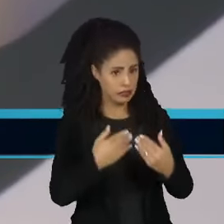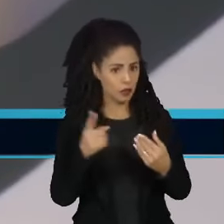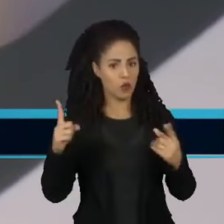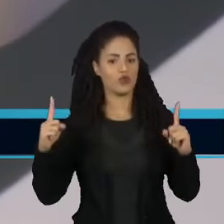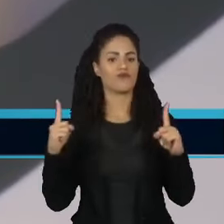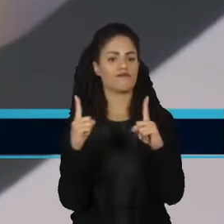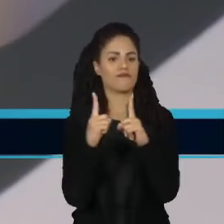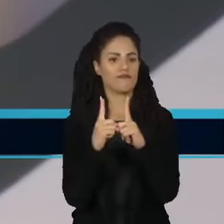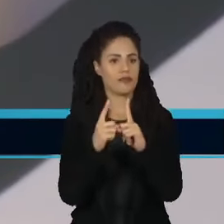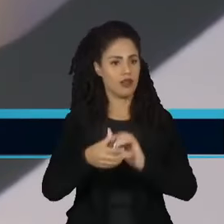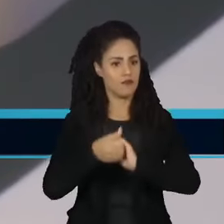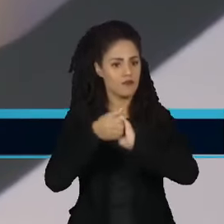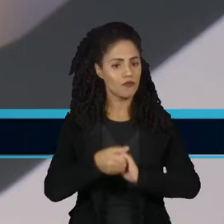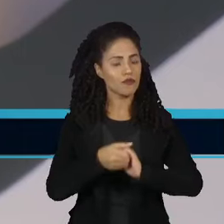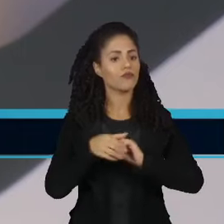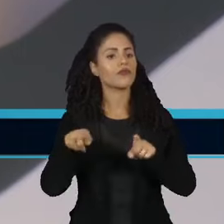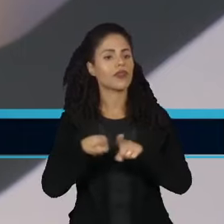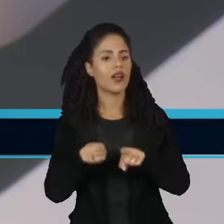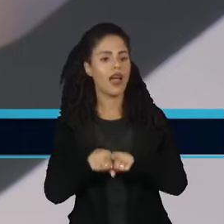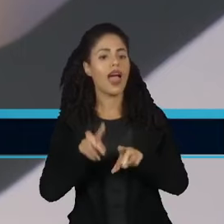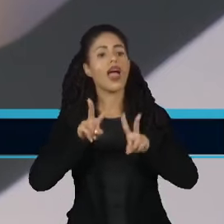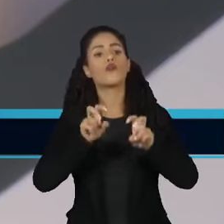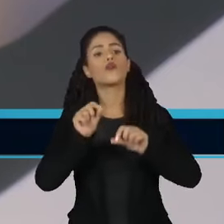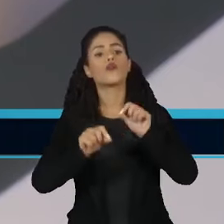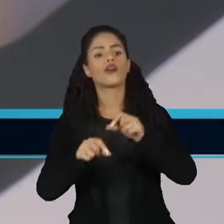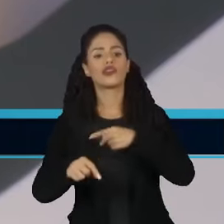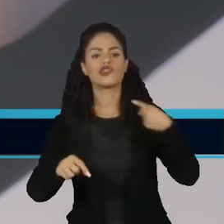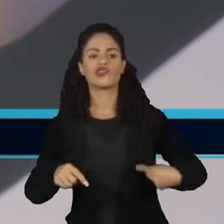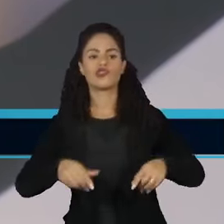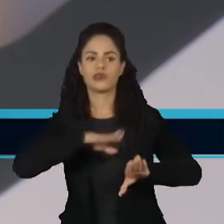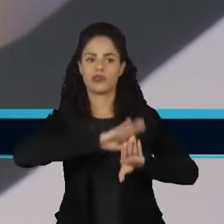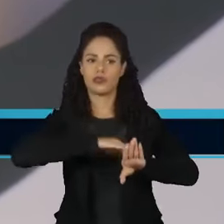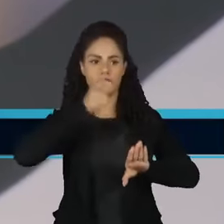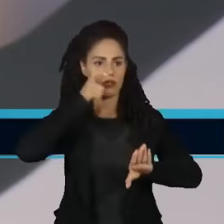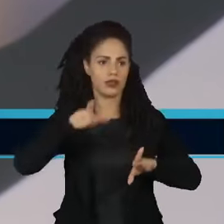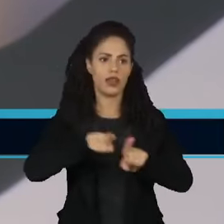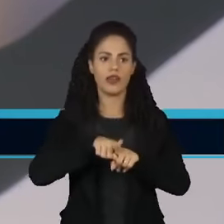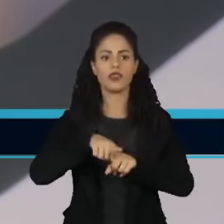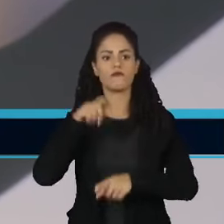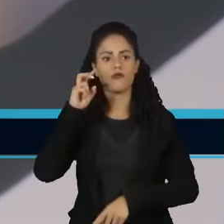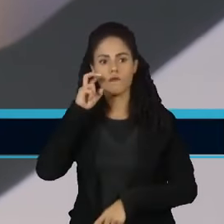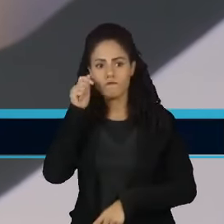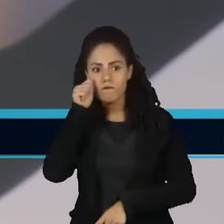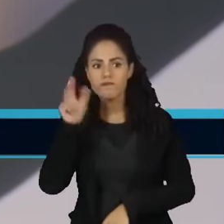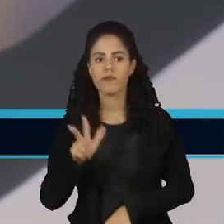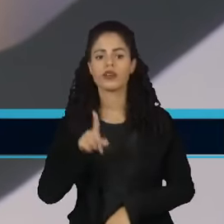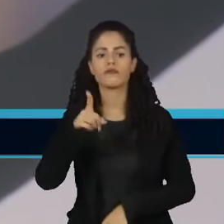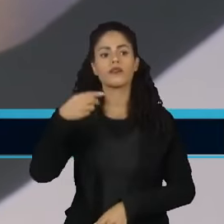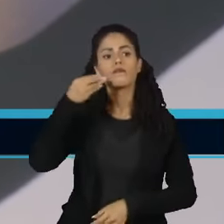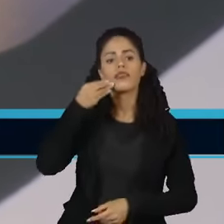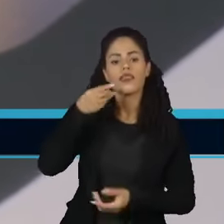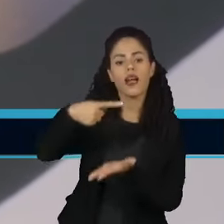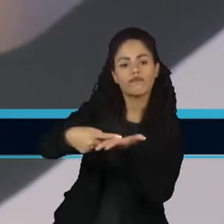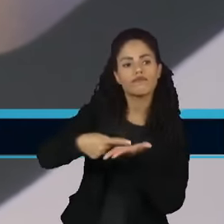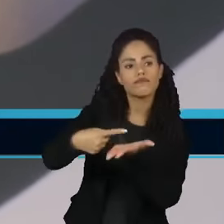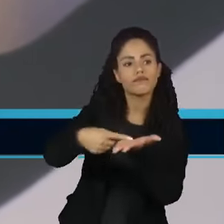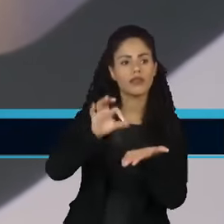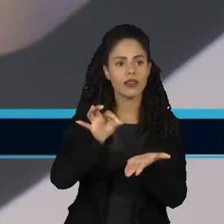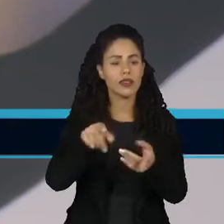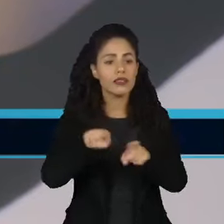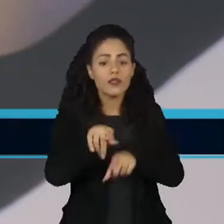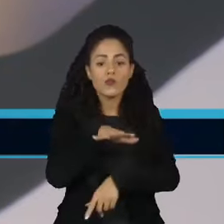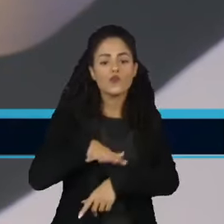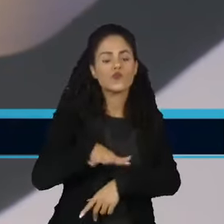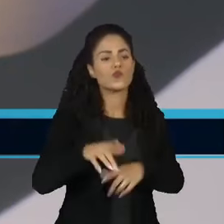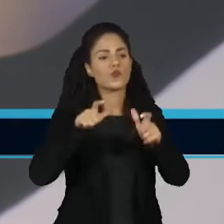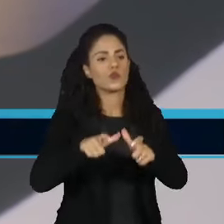Zelensky participou não foi sobre Rússia, foi sobre China, né? Ele foi muito, na verdade, inteligente de introduzir esse tema neste tipo de